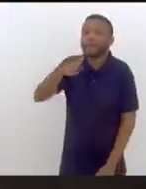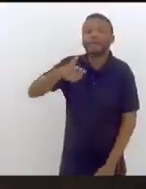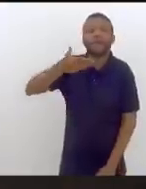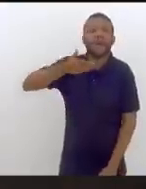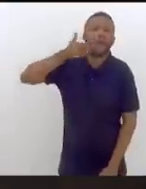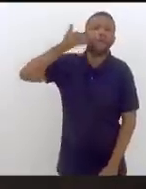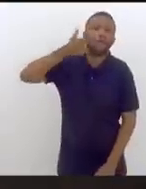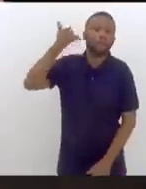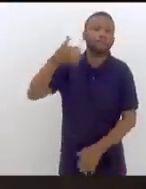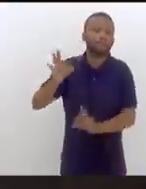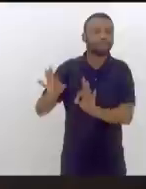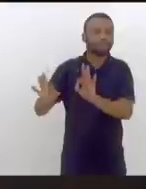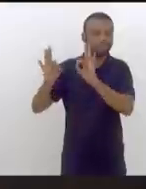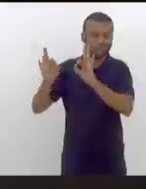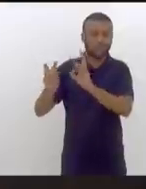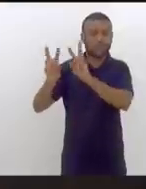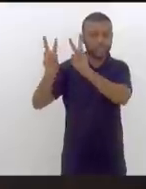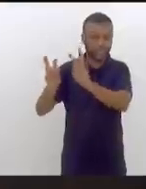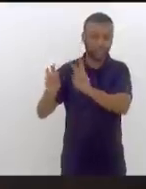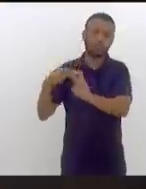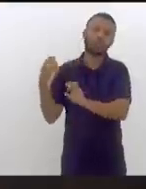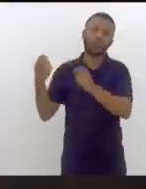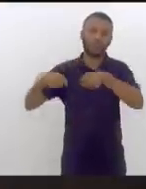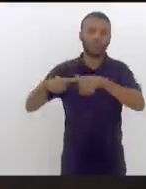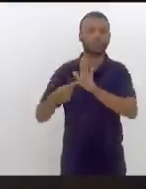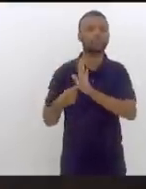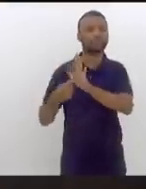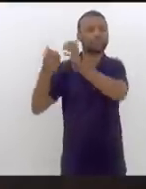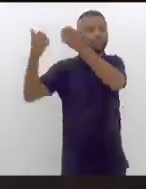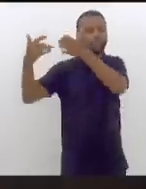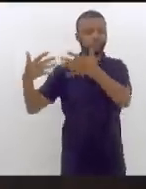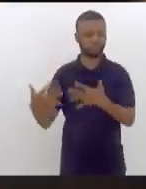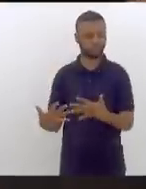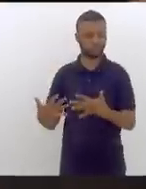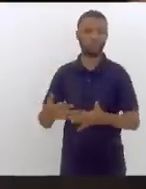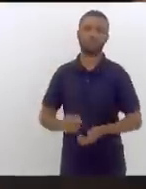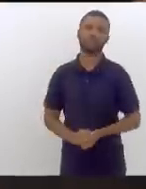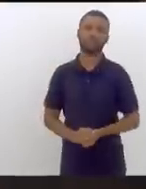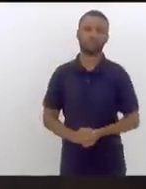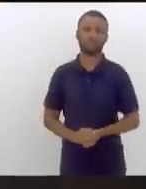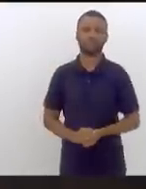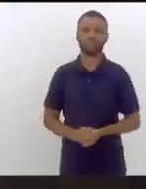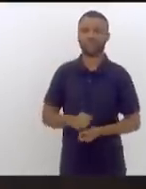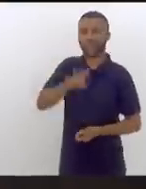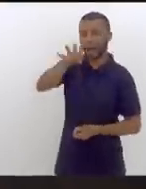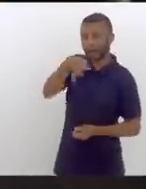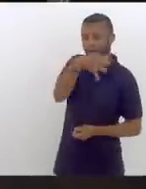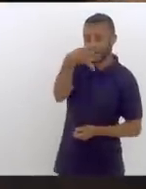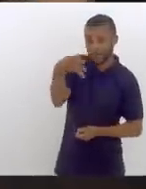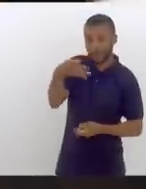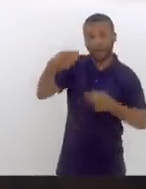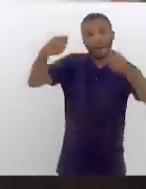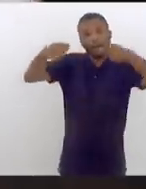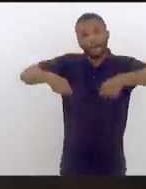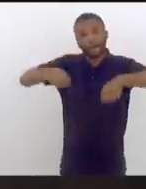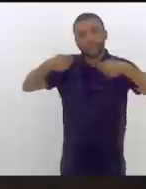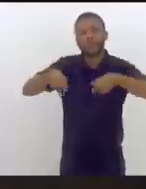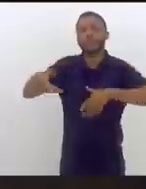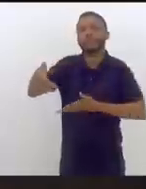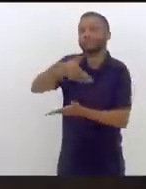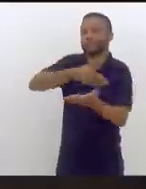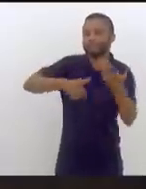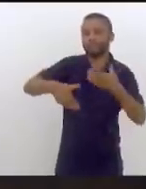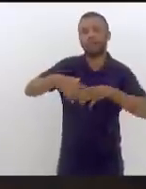melhorado eu acho que esse assunto a gente tem que abordar aqui entendeu a escala precisa ser humanizada